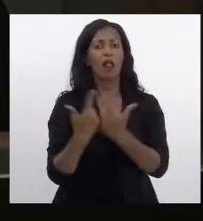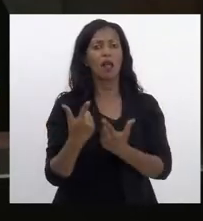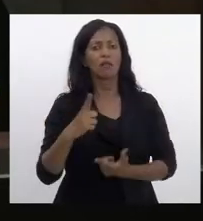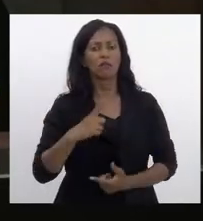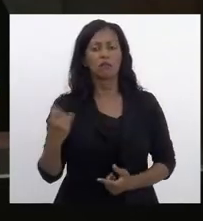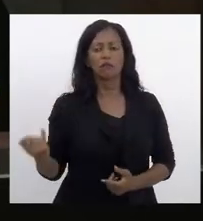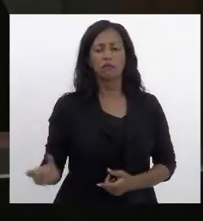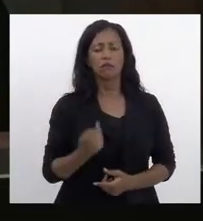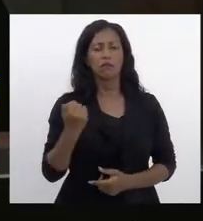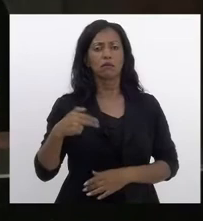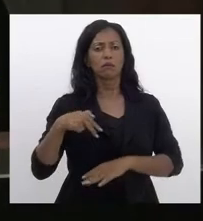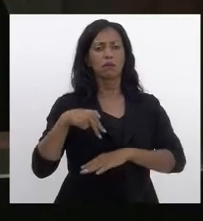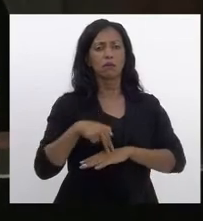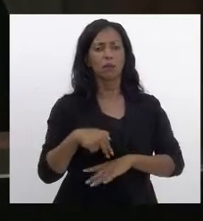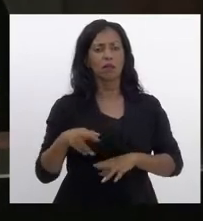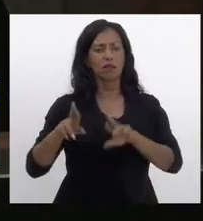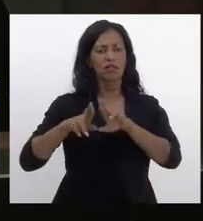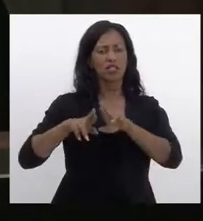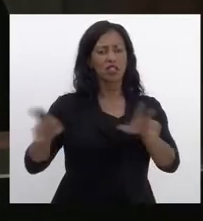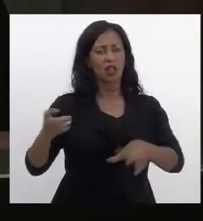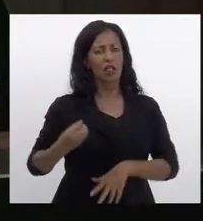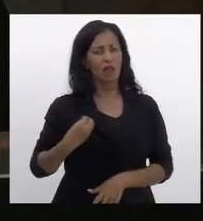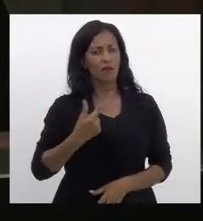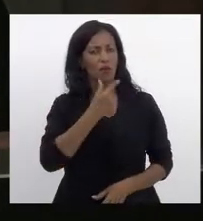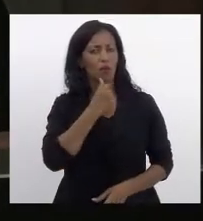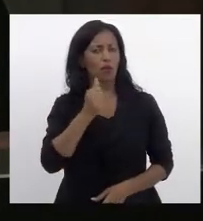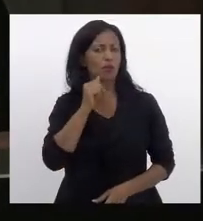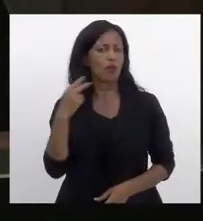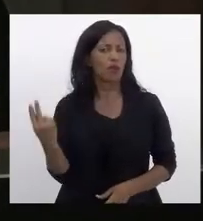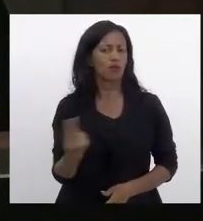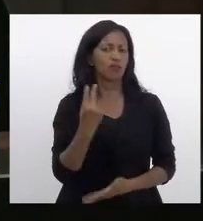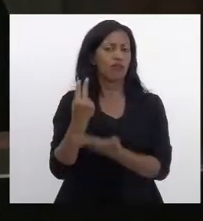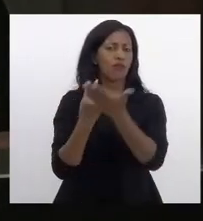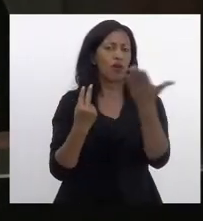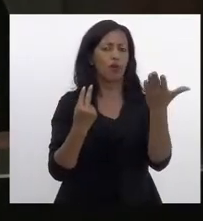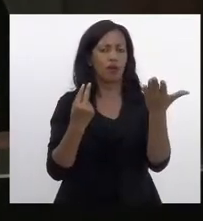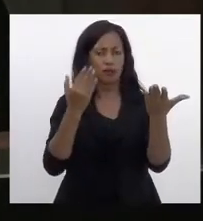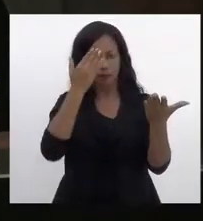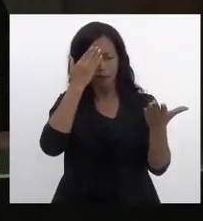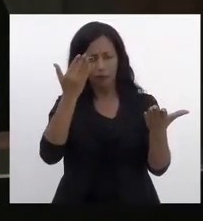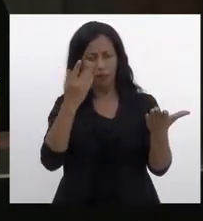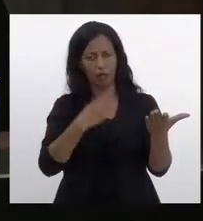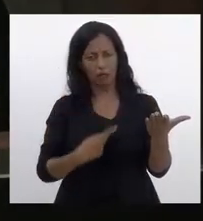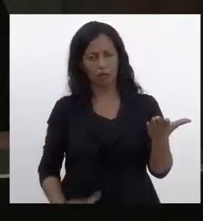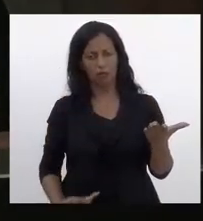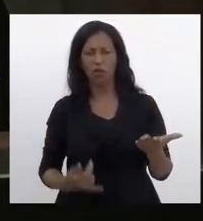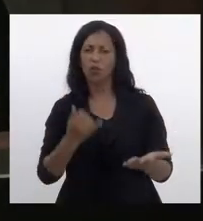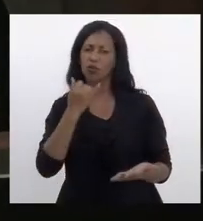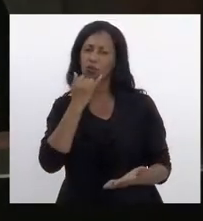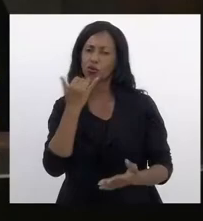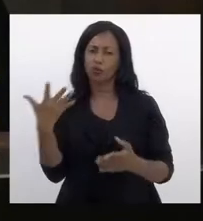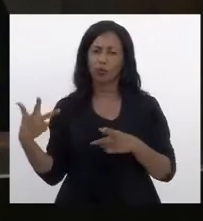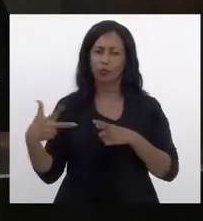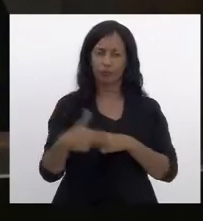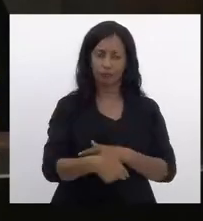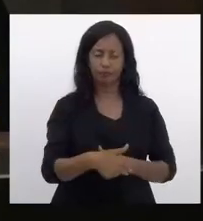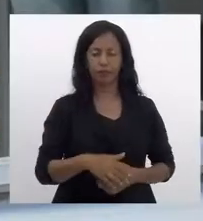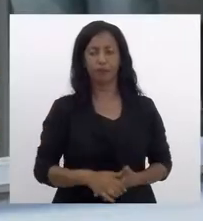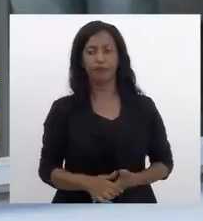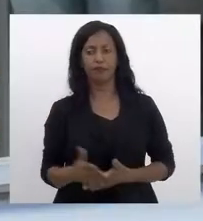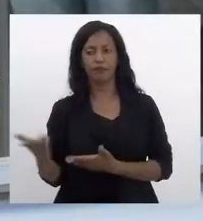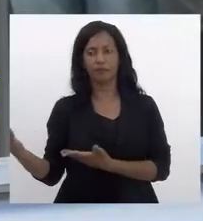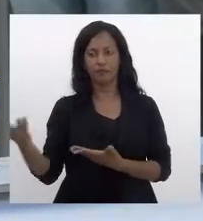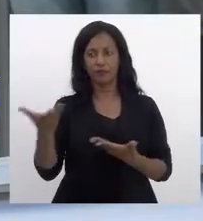papel e fazer a diferença na vida de homens e mulheres valorosos. Obrigado, senhora presidente. Obrigada, desculpe a intervenção. Próximo